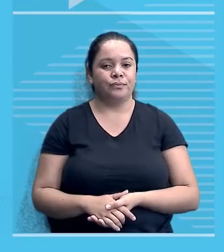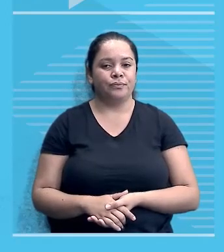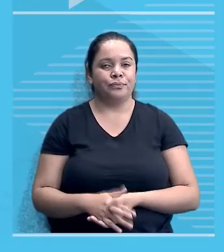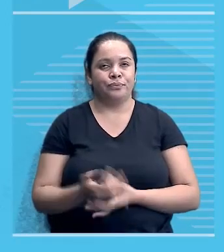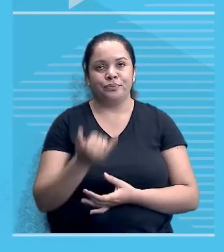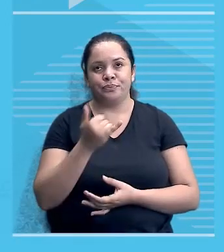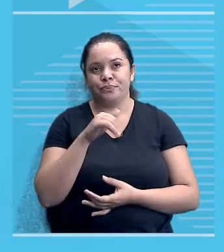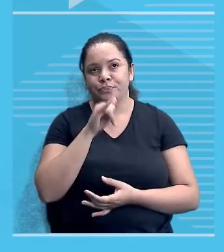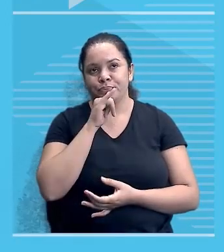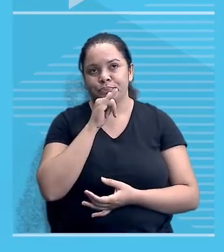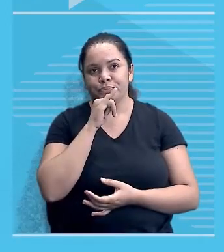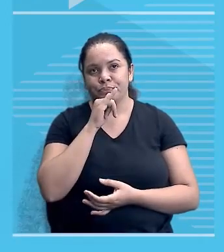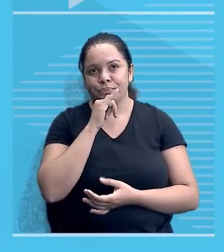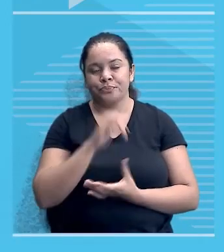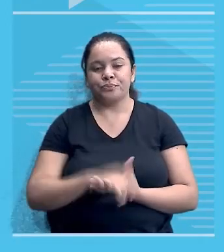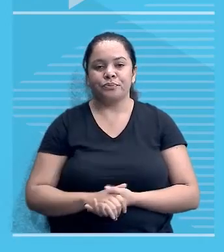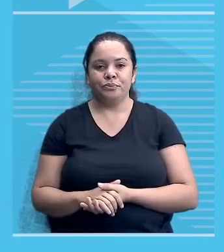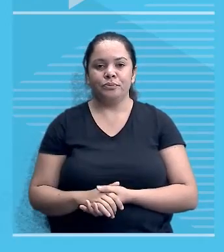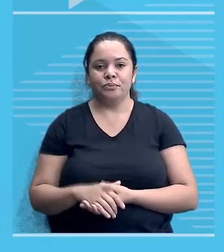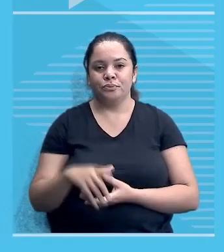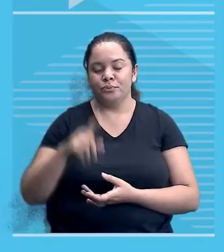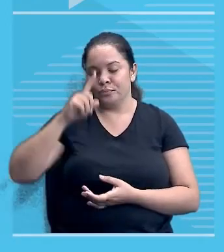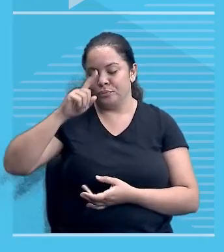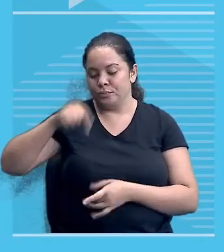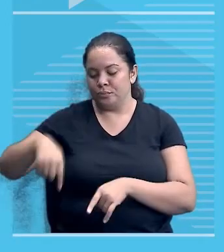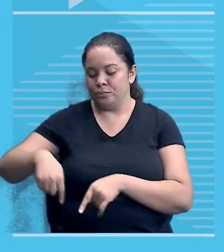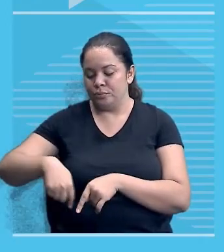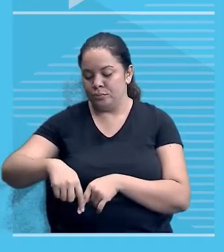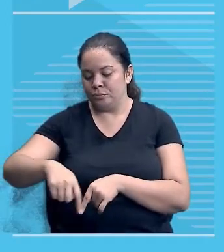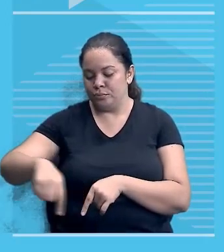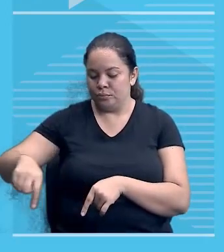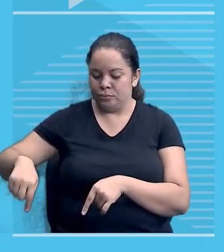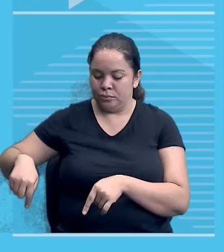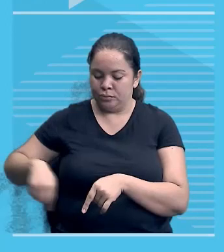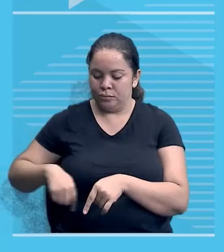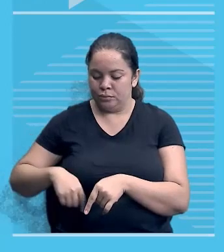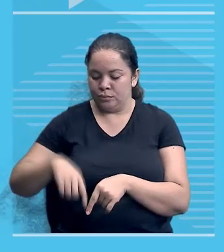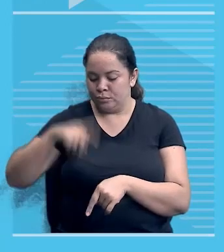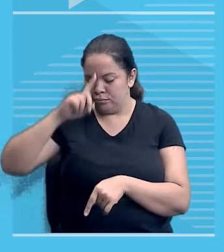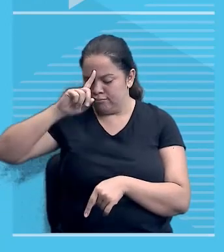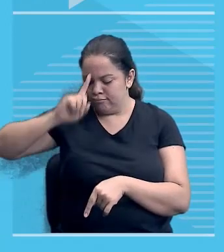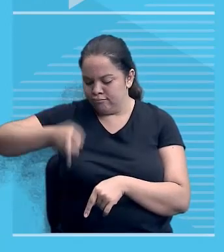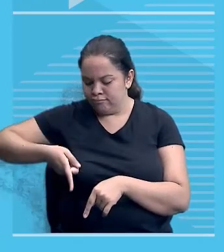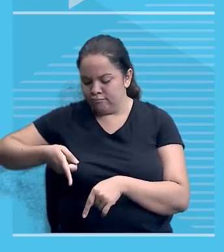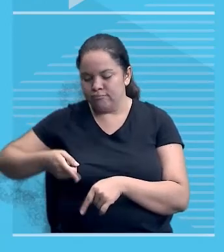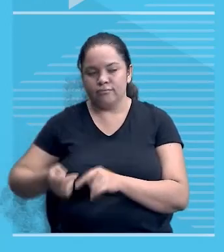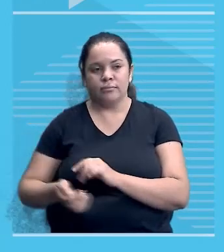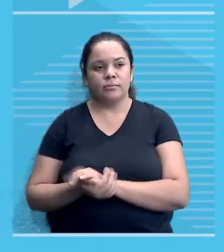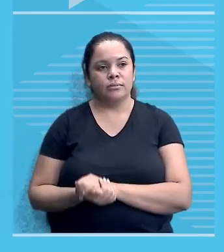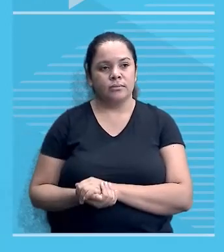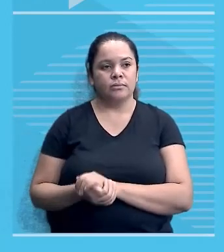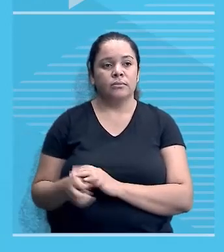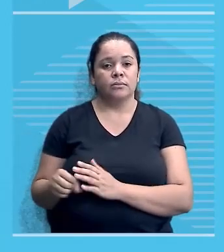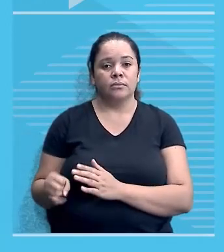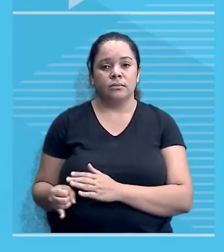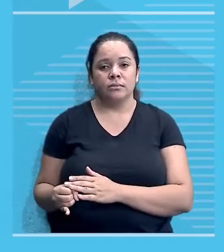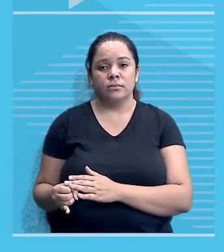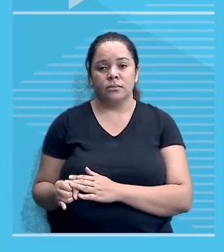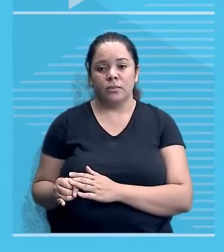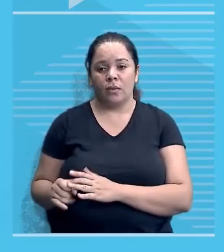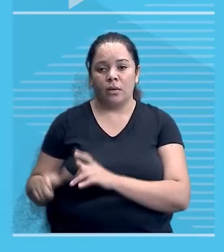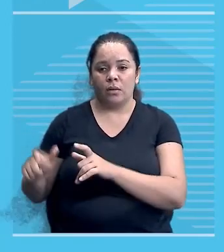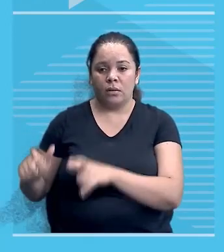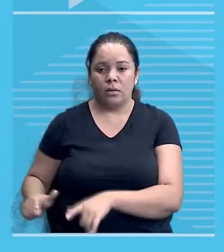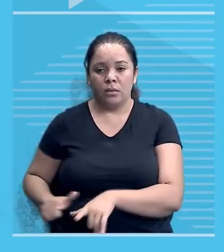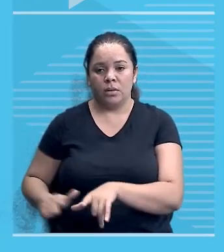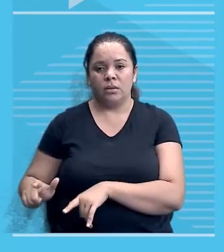concentração fundiária ora se eu não tenho terras para trabalhar se as terras